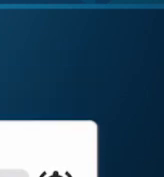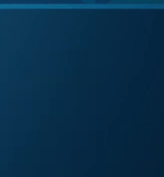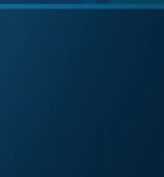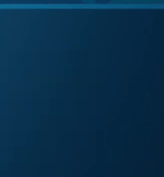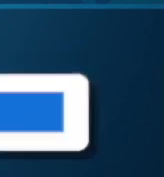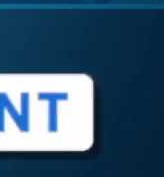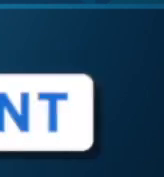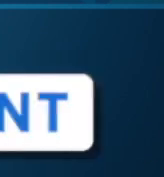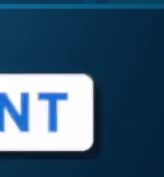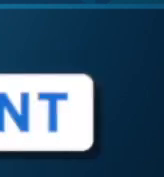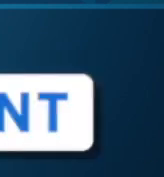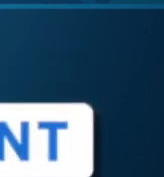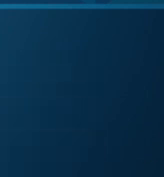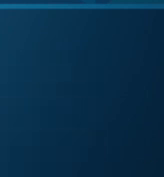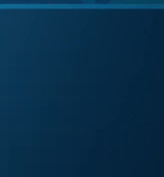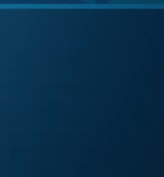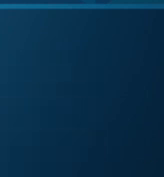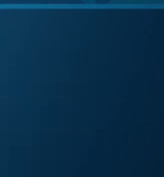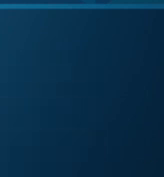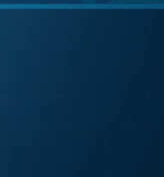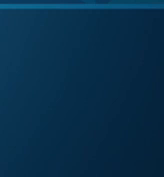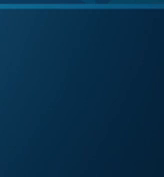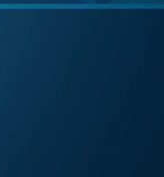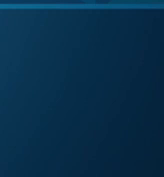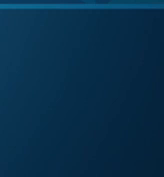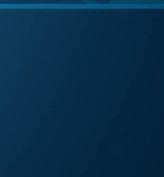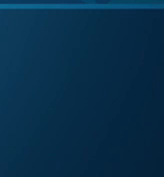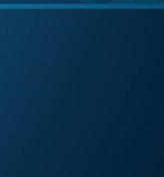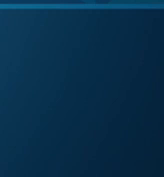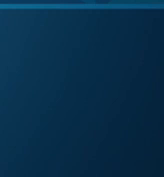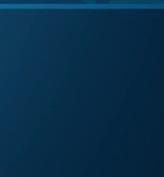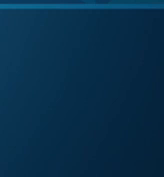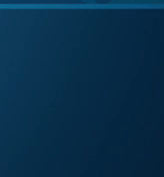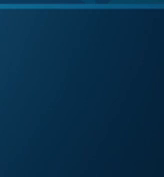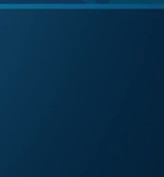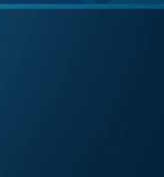notificação. Fo comentário, no fahetutan, ba media social siraselek.